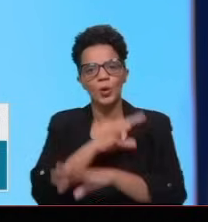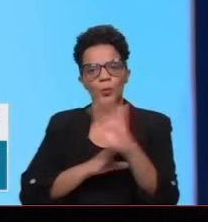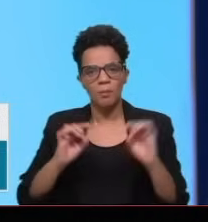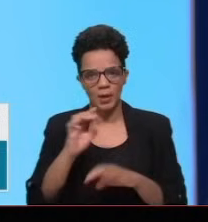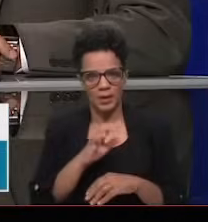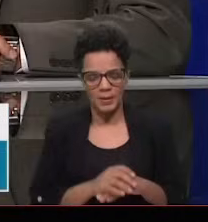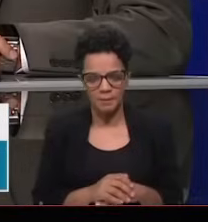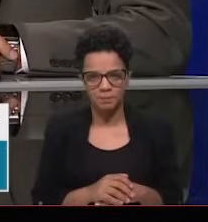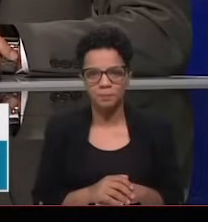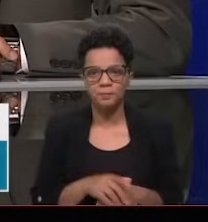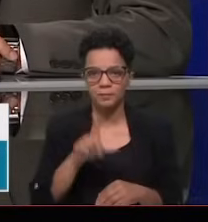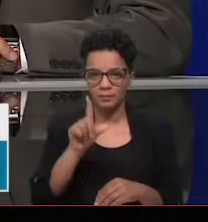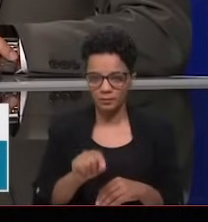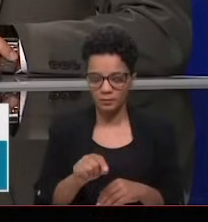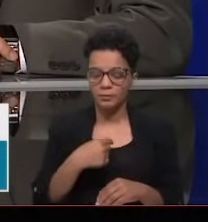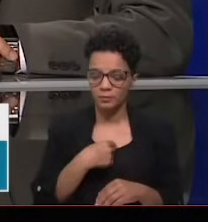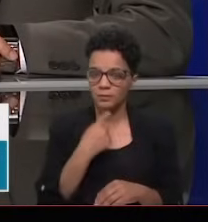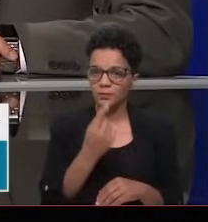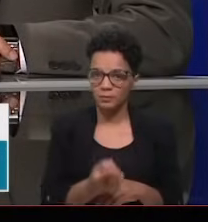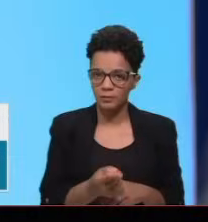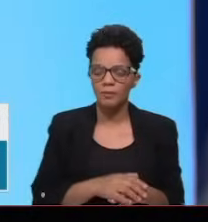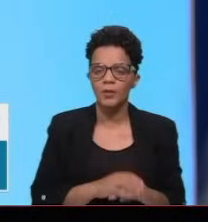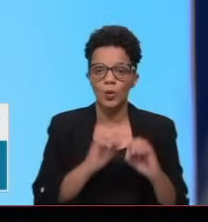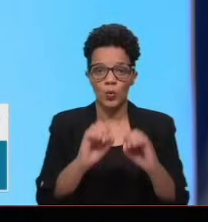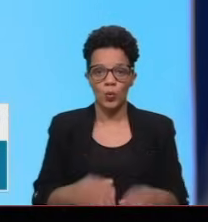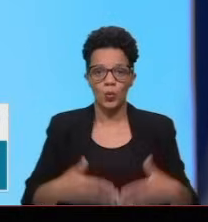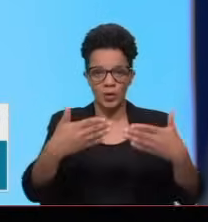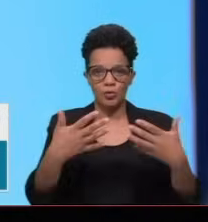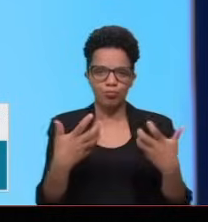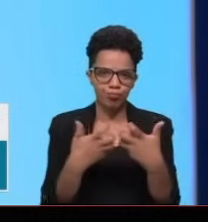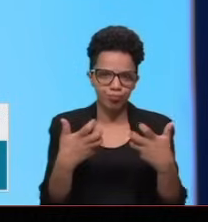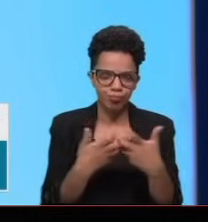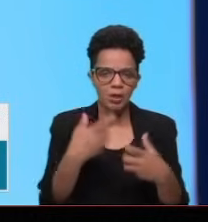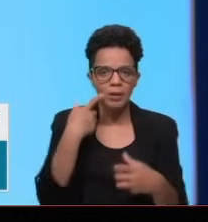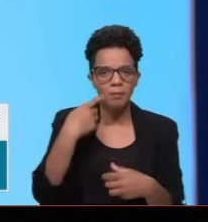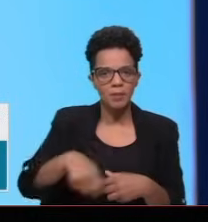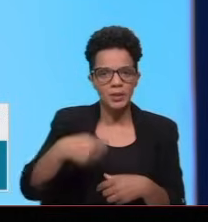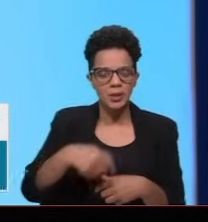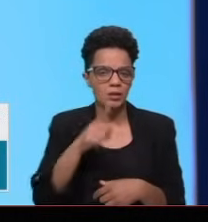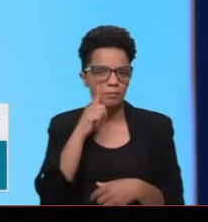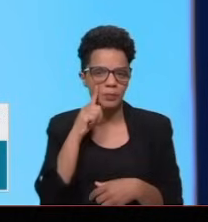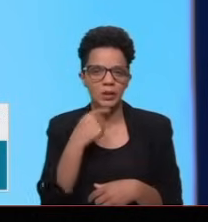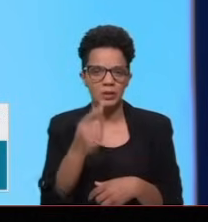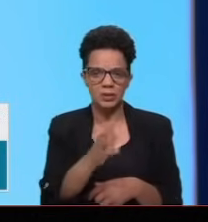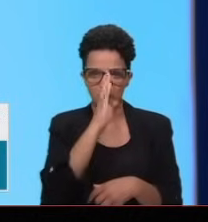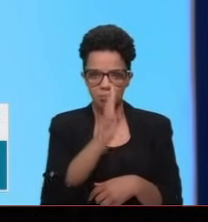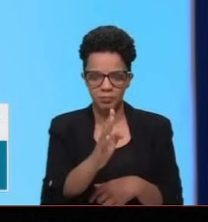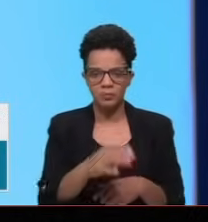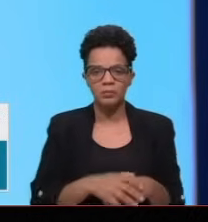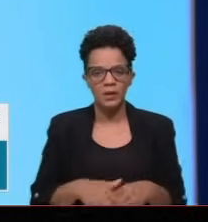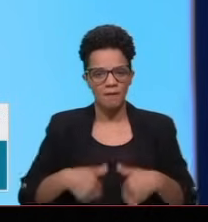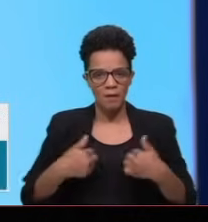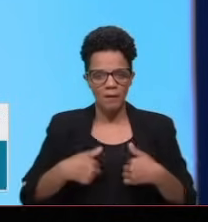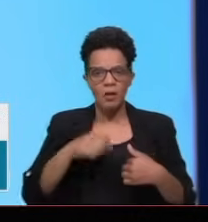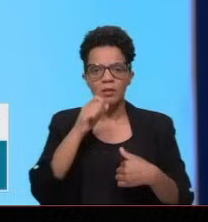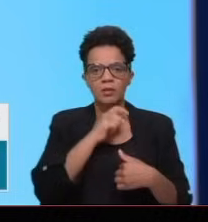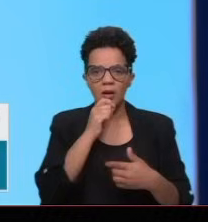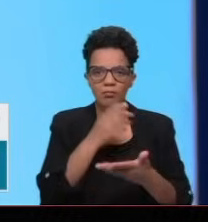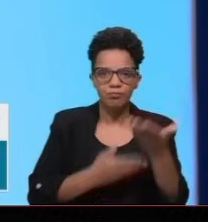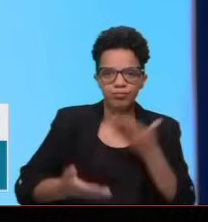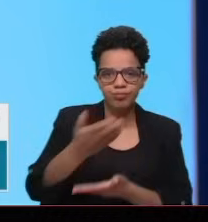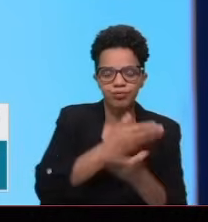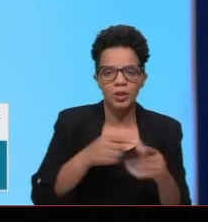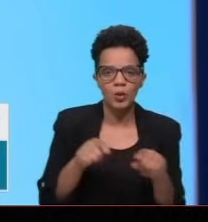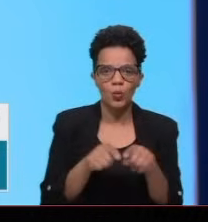fazê-lo Até porque eu registo no princípio do conflito o presidente zelenski disse claramente que estava disposto a negociar com base na